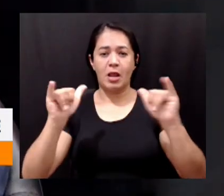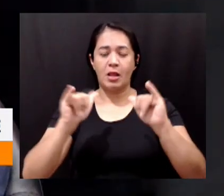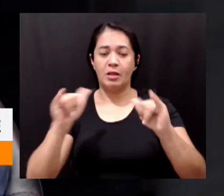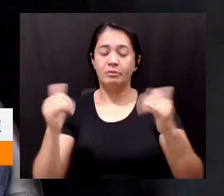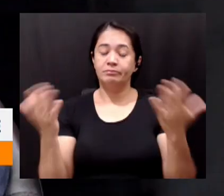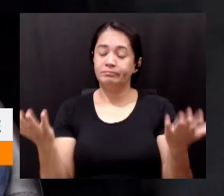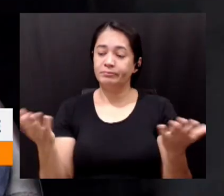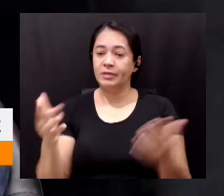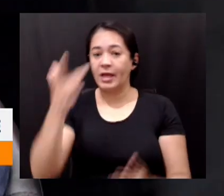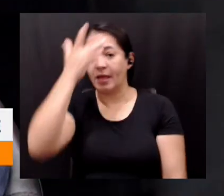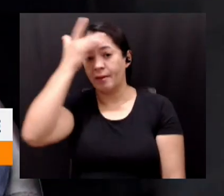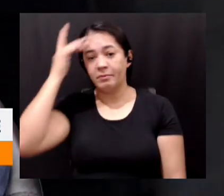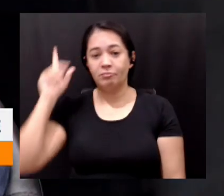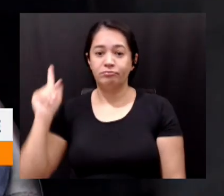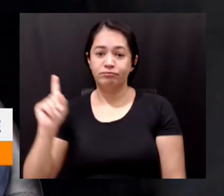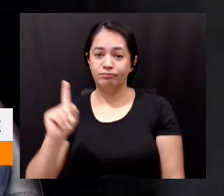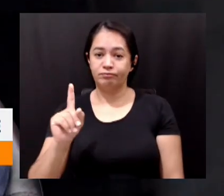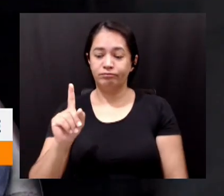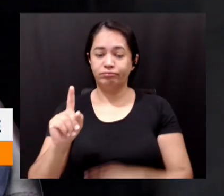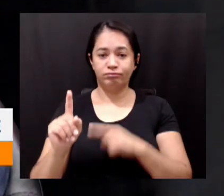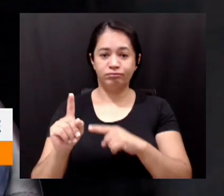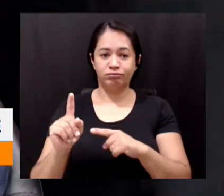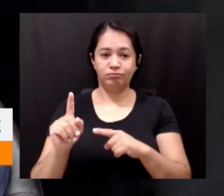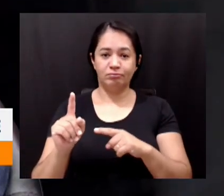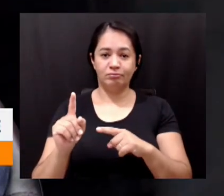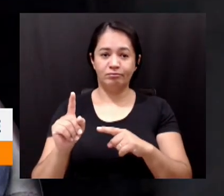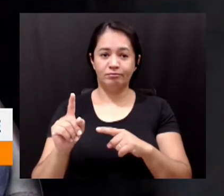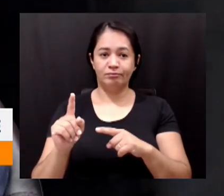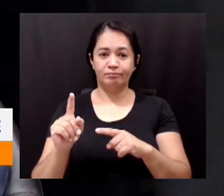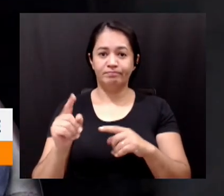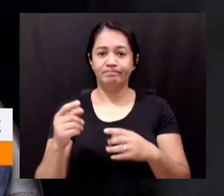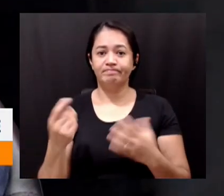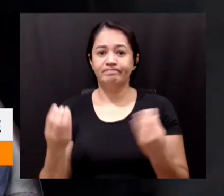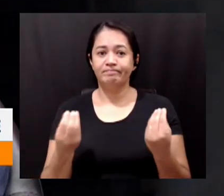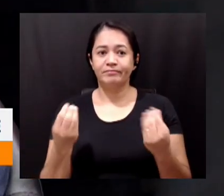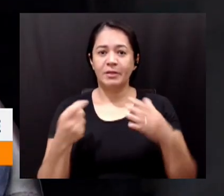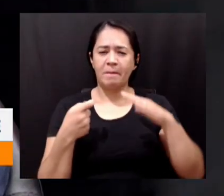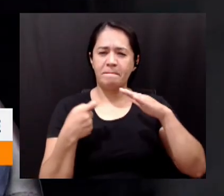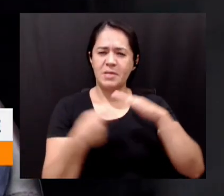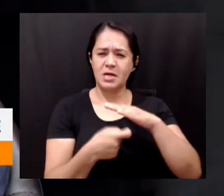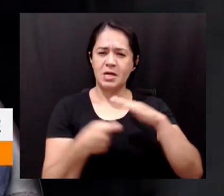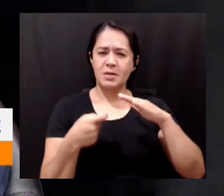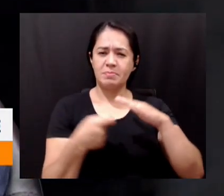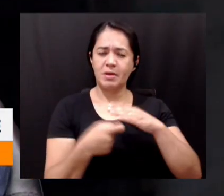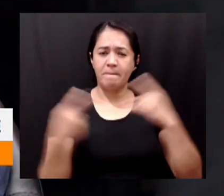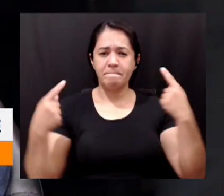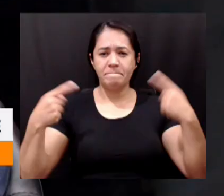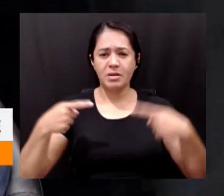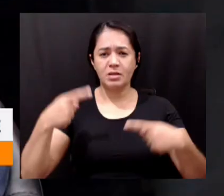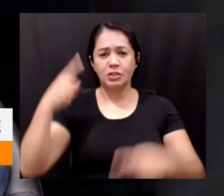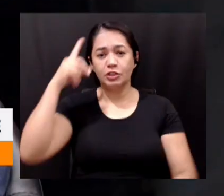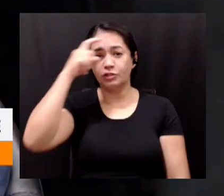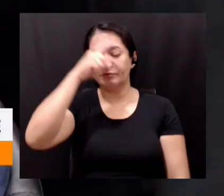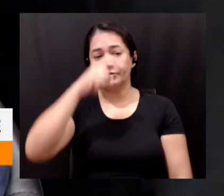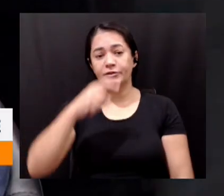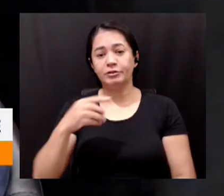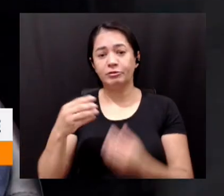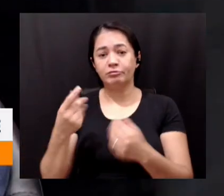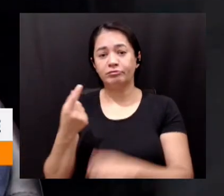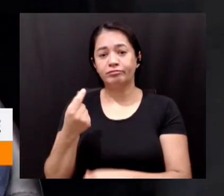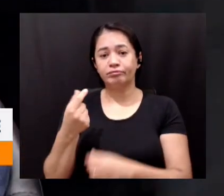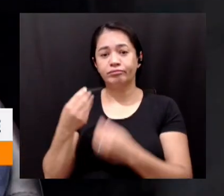e se coloca numa situação difícil, né, uma situação difícil financeiramente, por